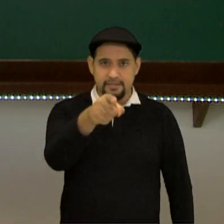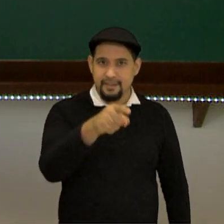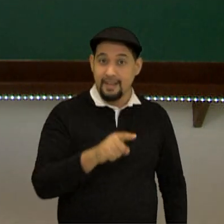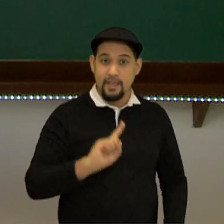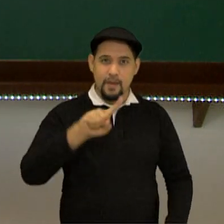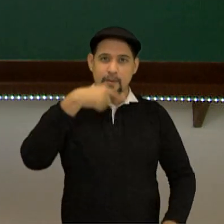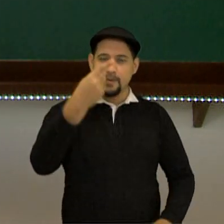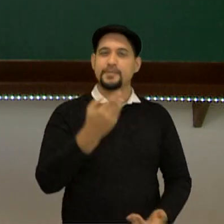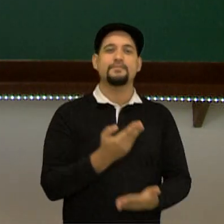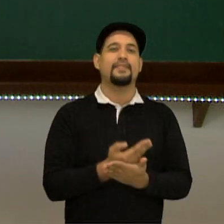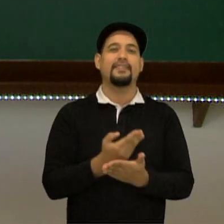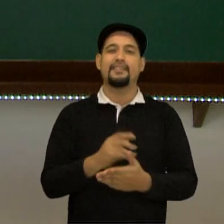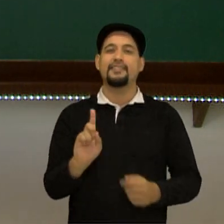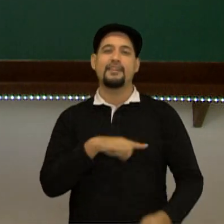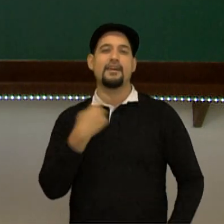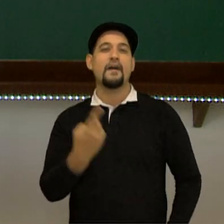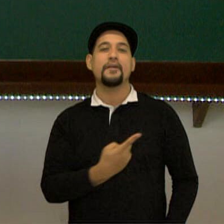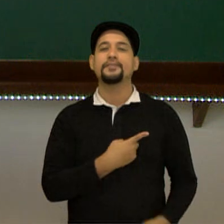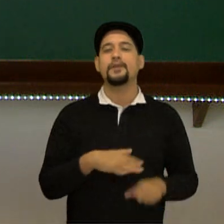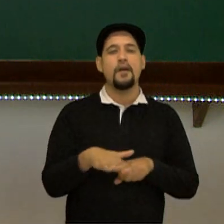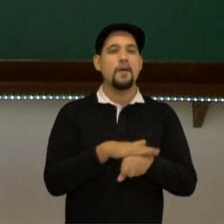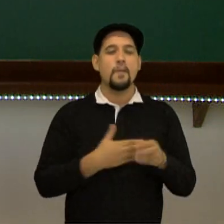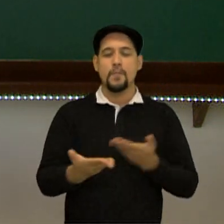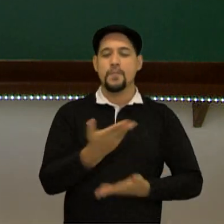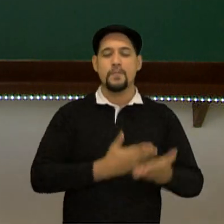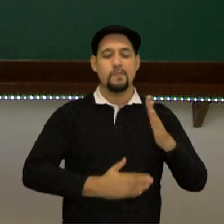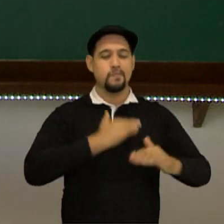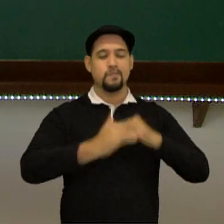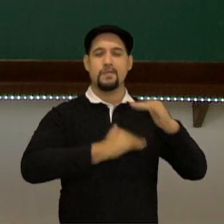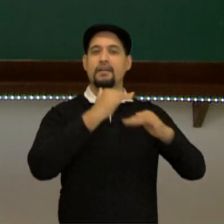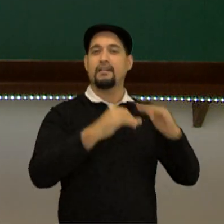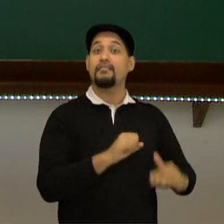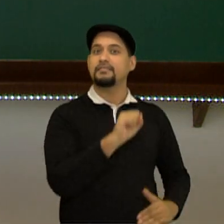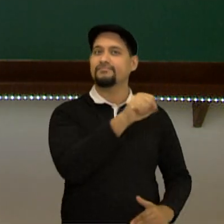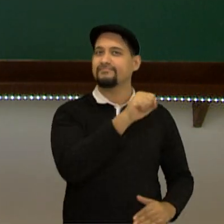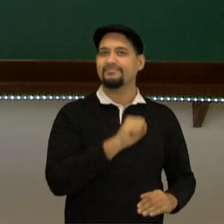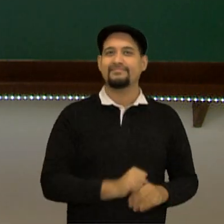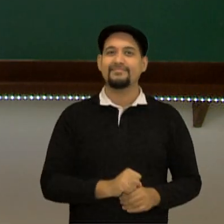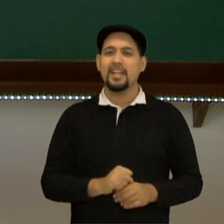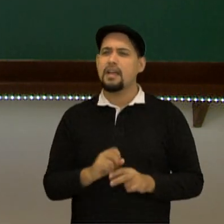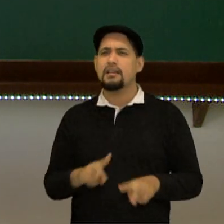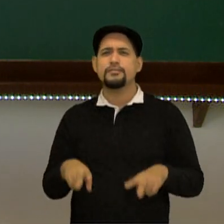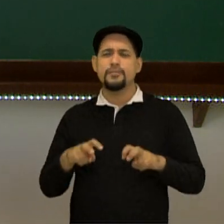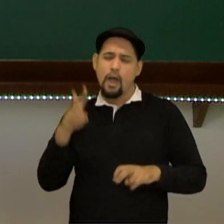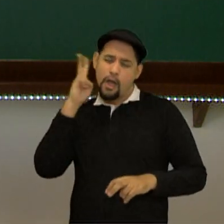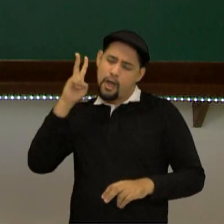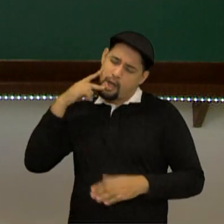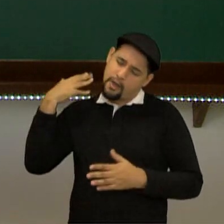na próxima aula para nós podermos construir ainda mais essa